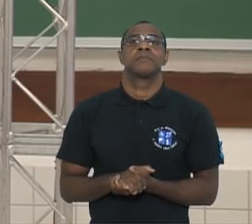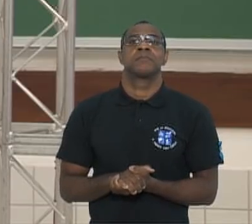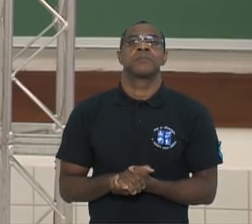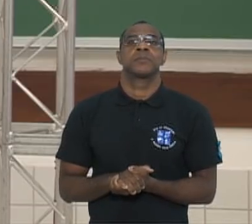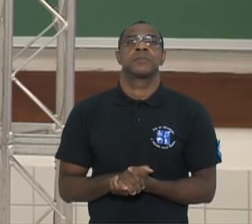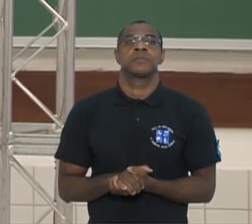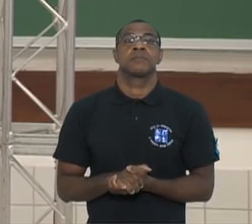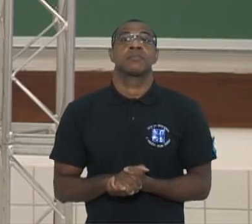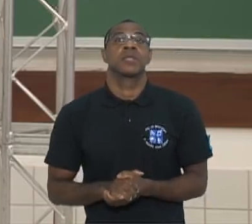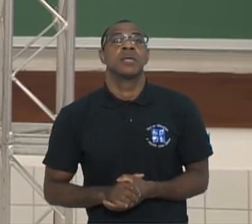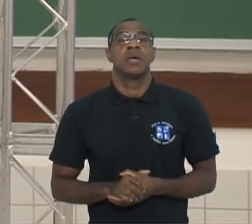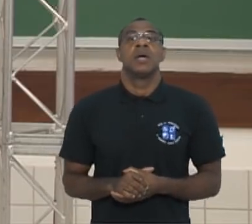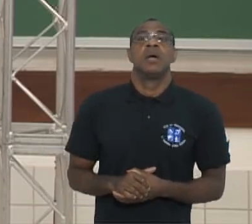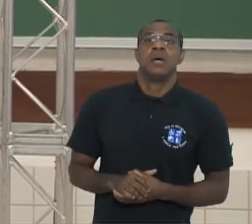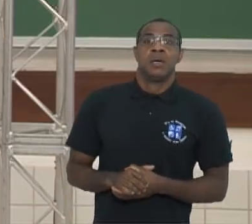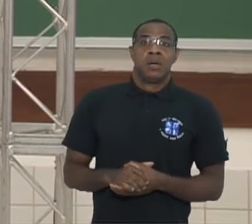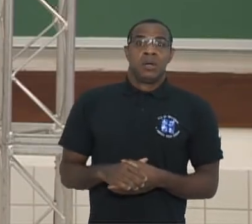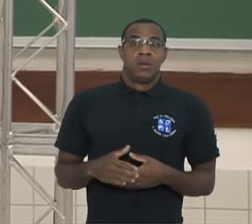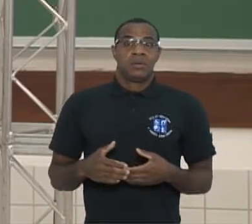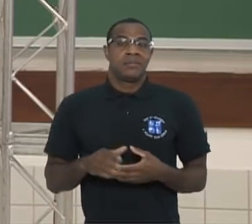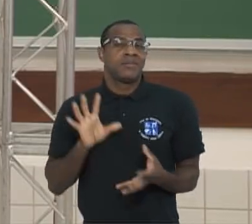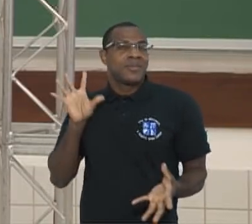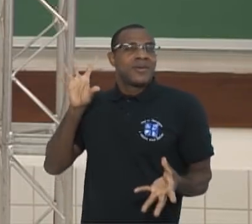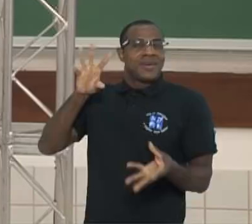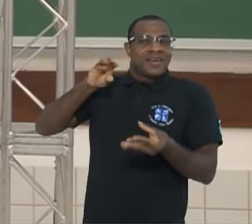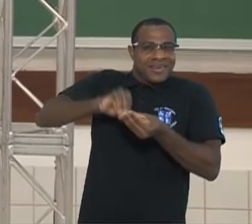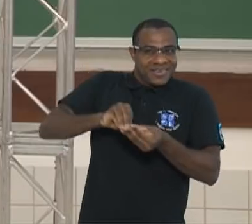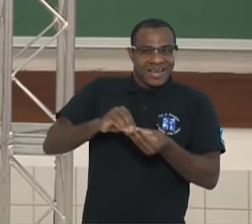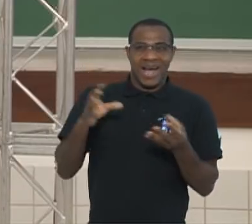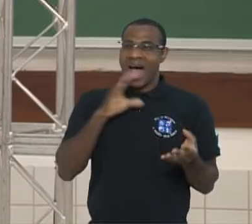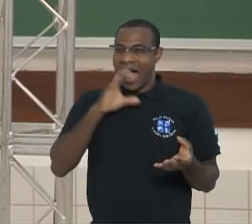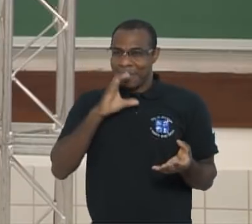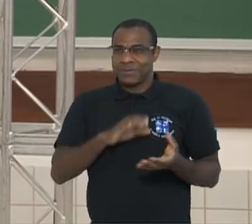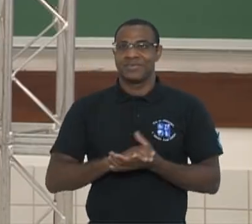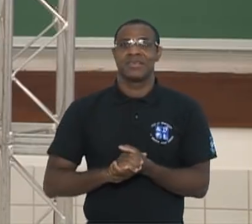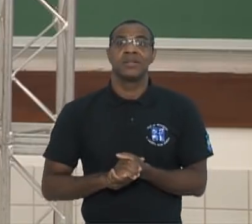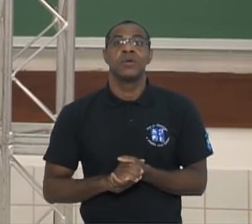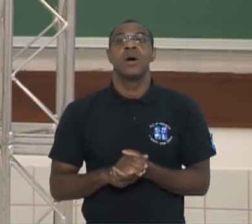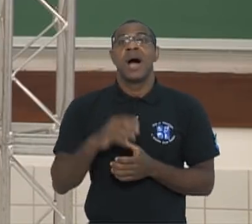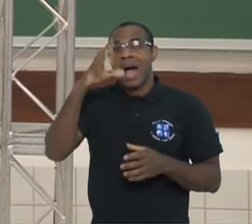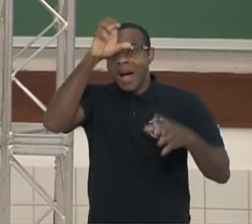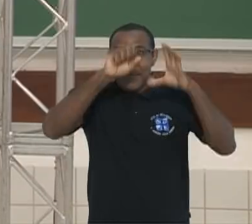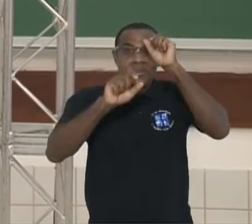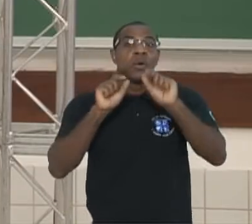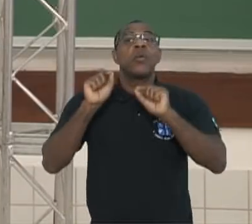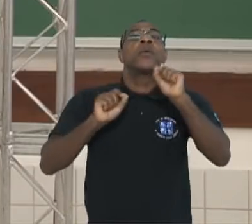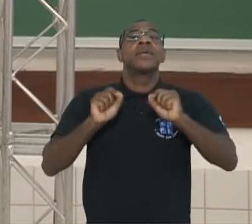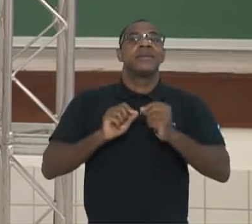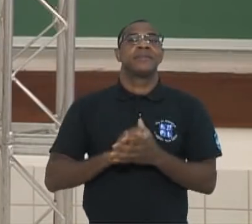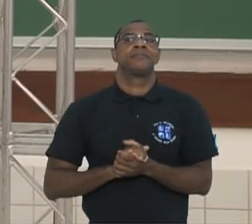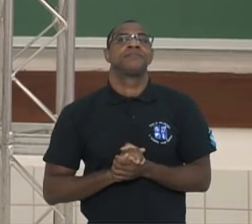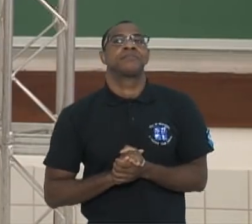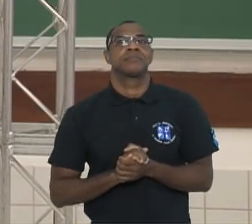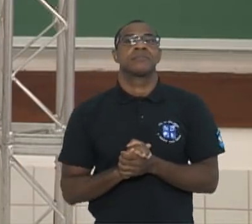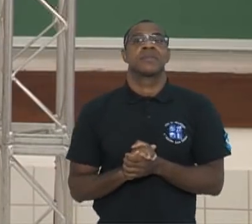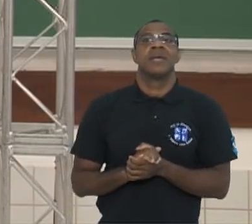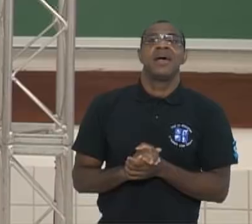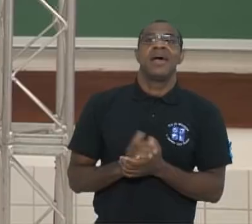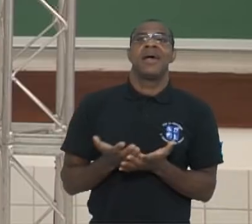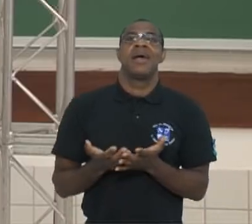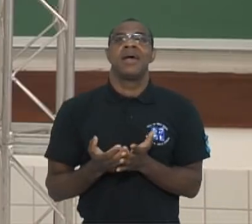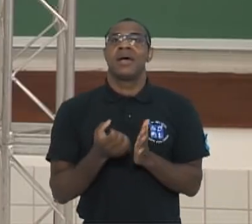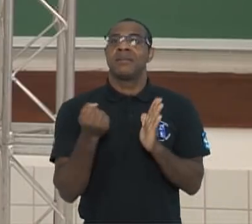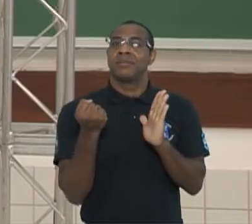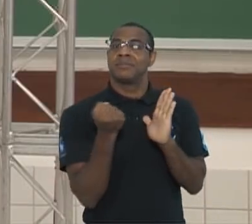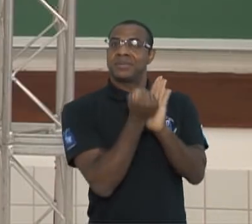E na aula de hoje, vamos fazer uma revisão bem rapidinho? Então, na aula de hoje, nós vimos as unidades de medida de volume,